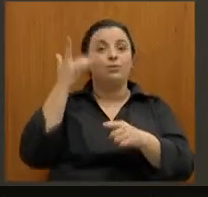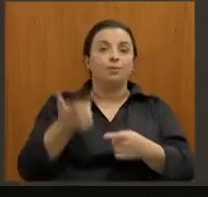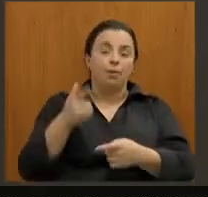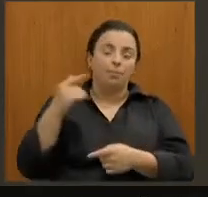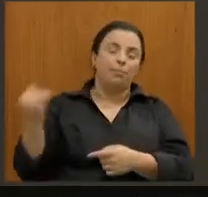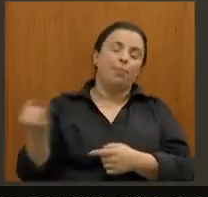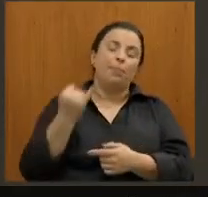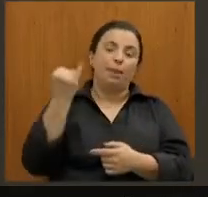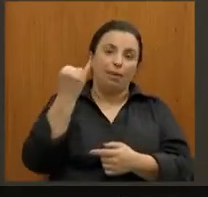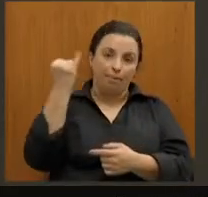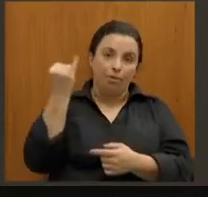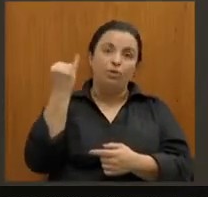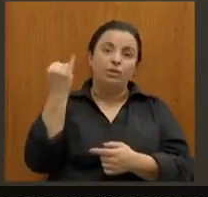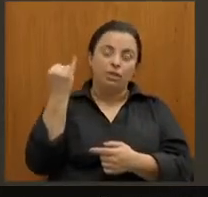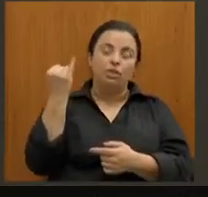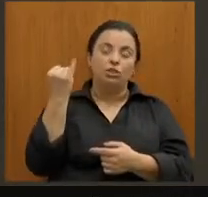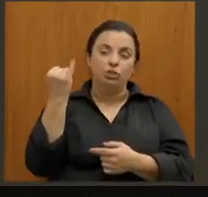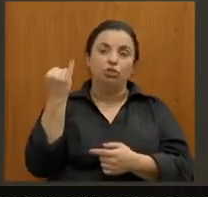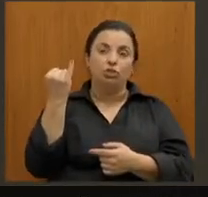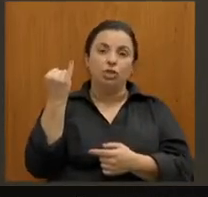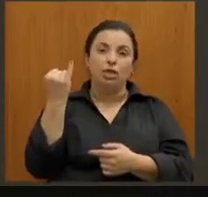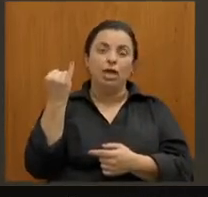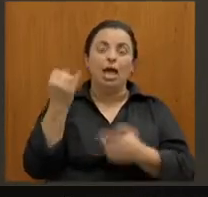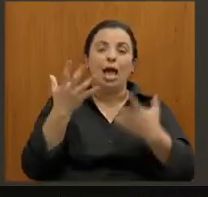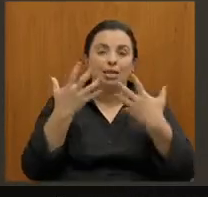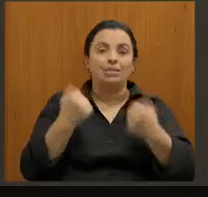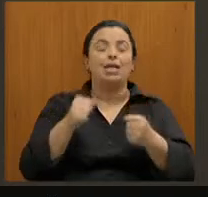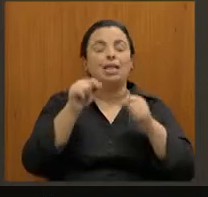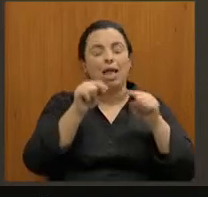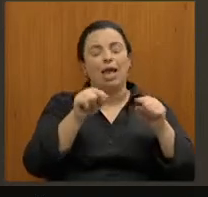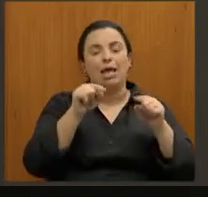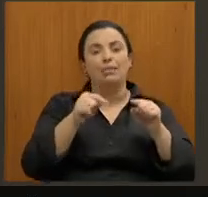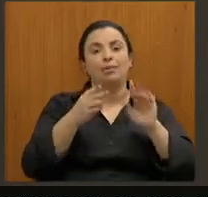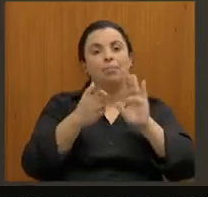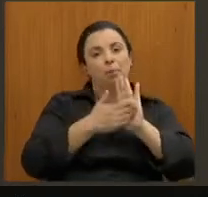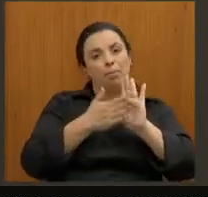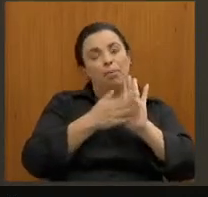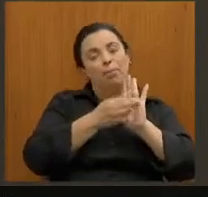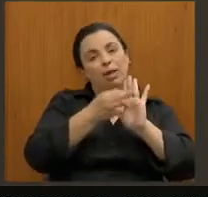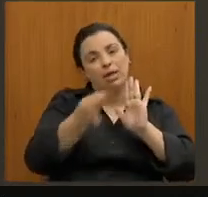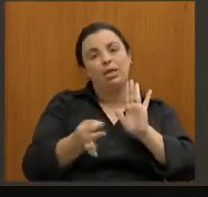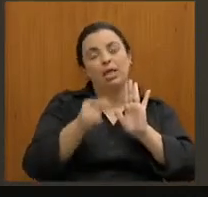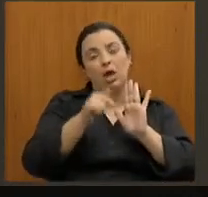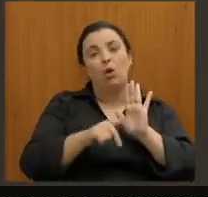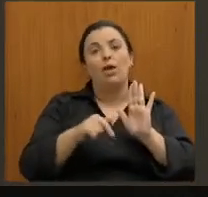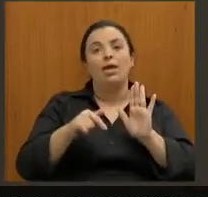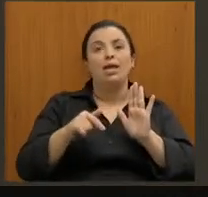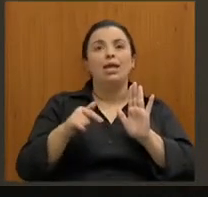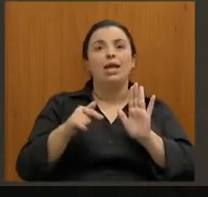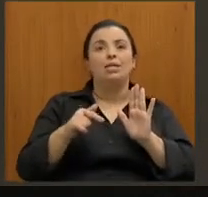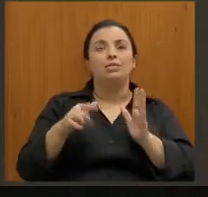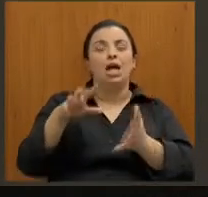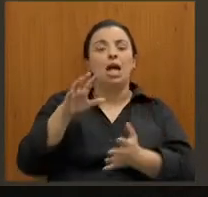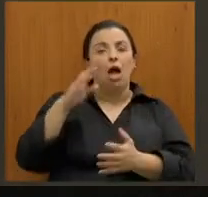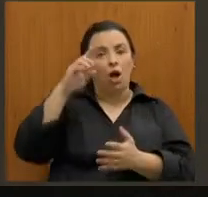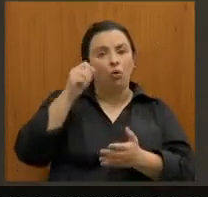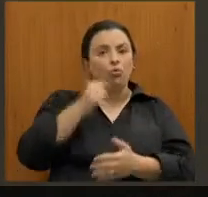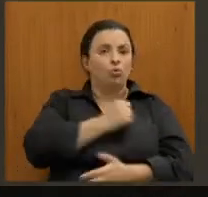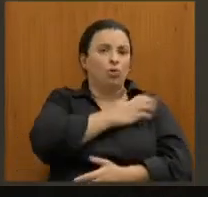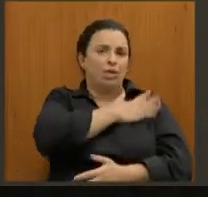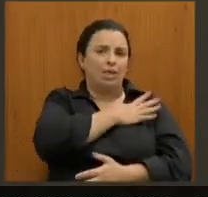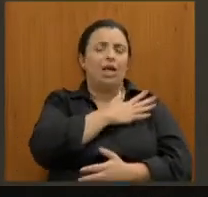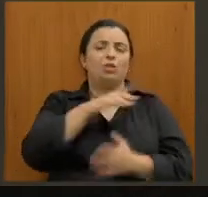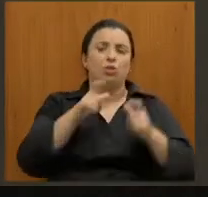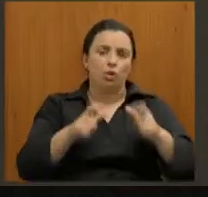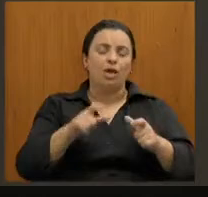extrema relevância é considerar essa esse ponto que ela nos trouxe e as autoridades locais a tentar